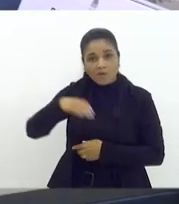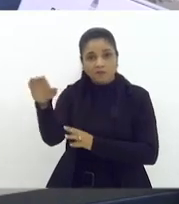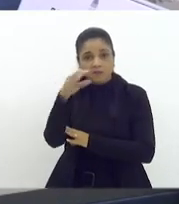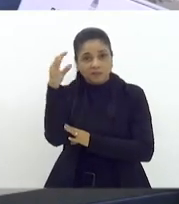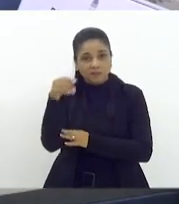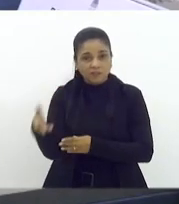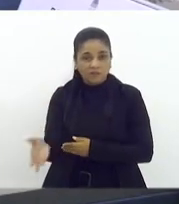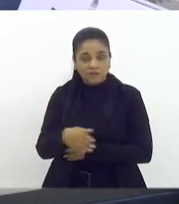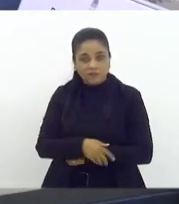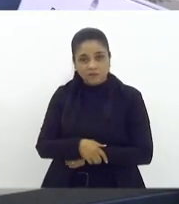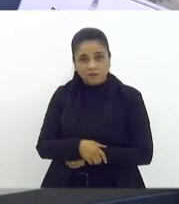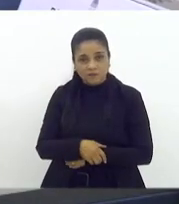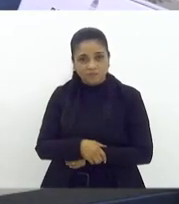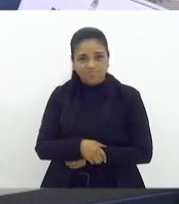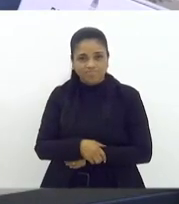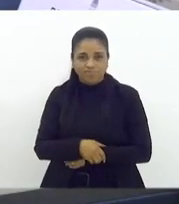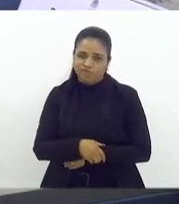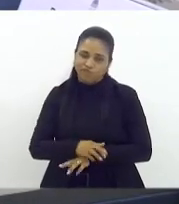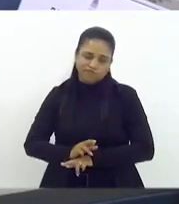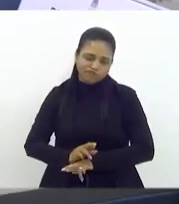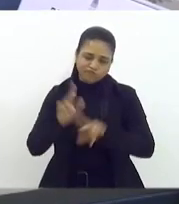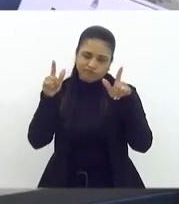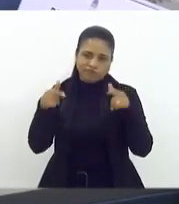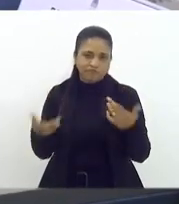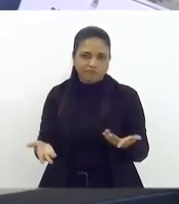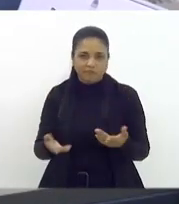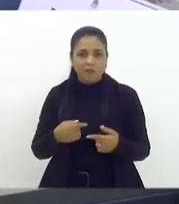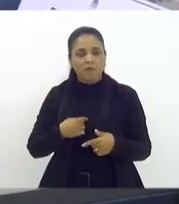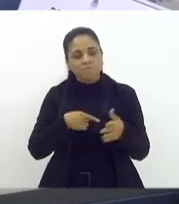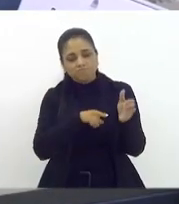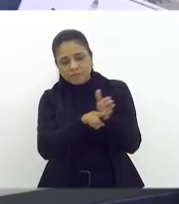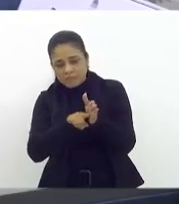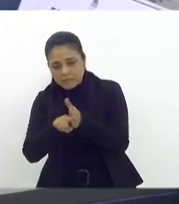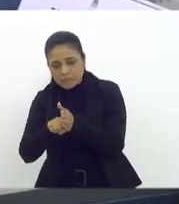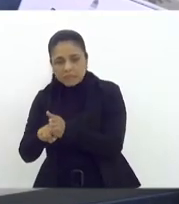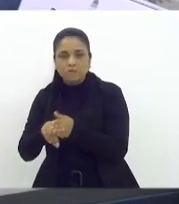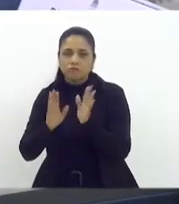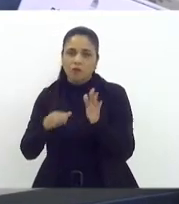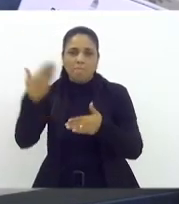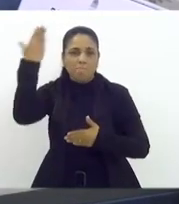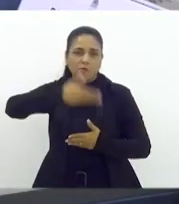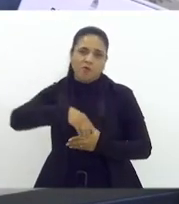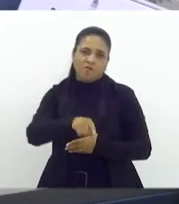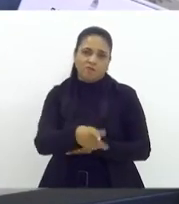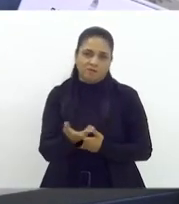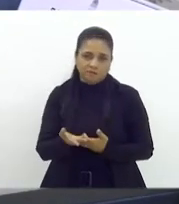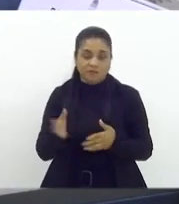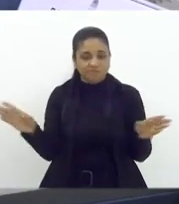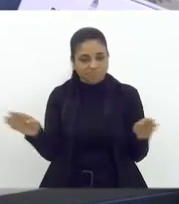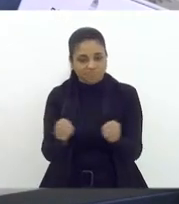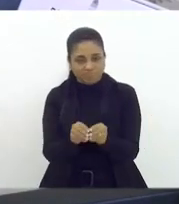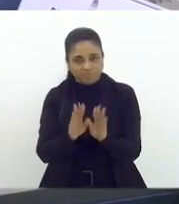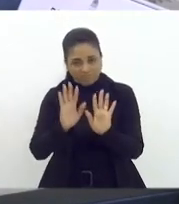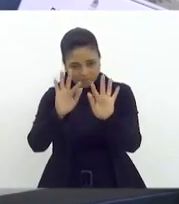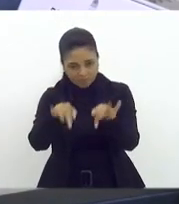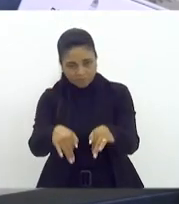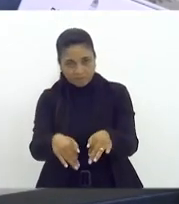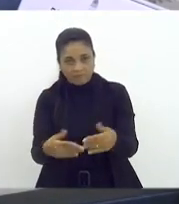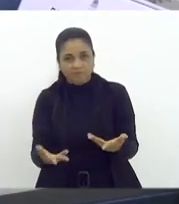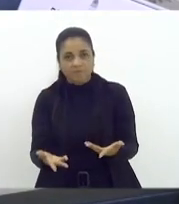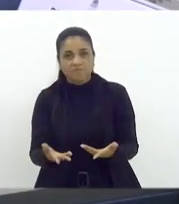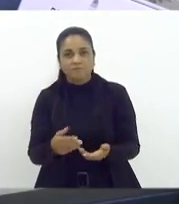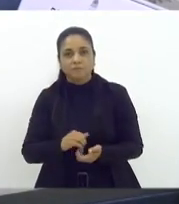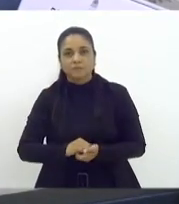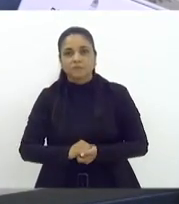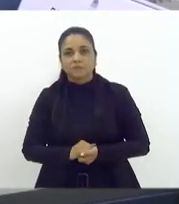a científica e não é isso que existe estão de Pesquisas aí Para comprovar então encerrando aqui para a gente não